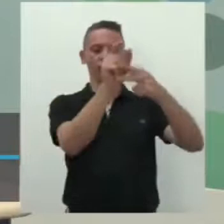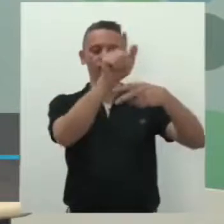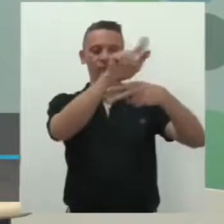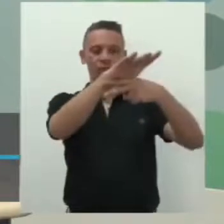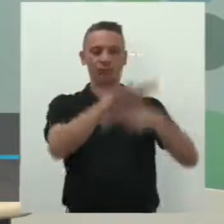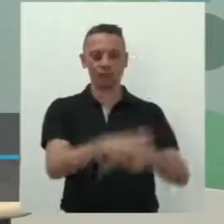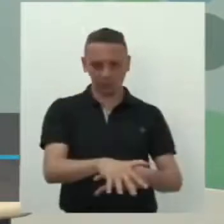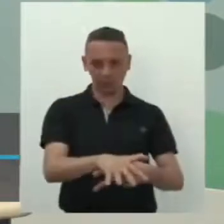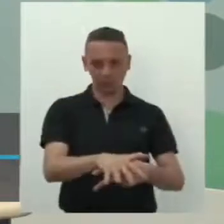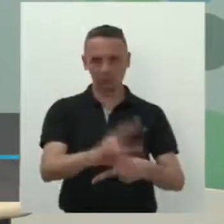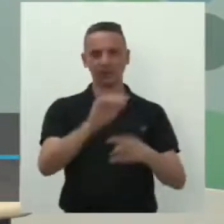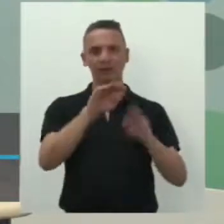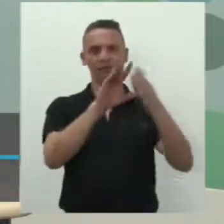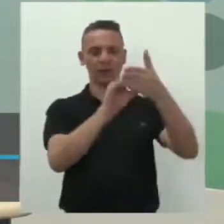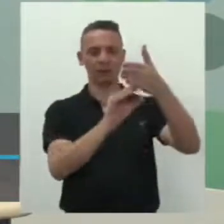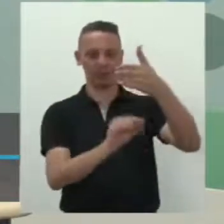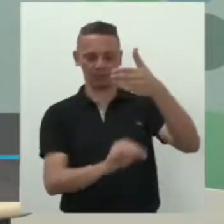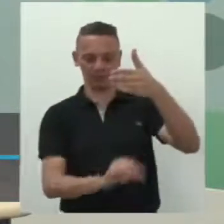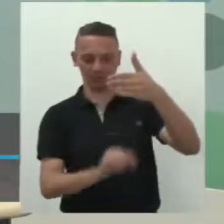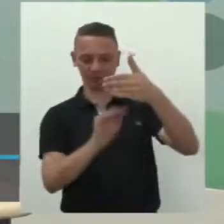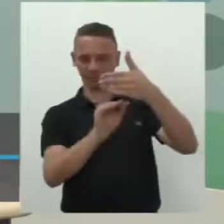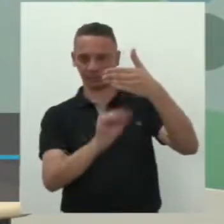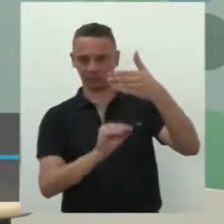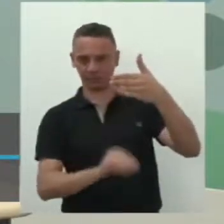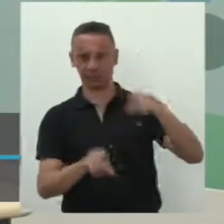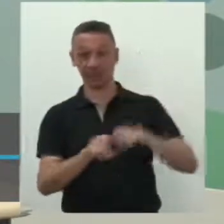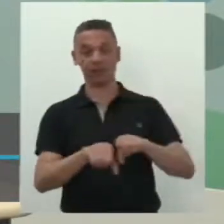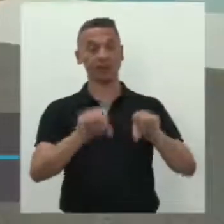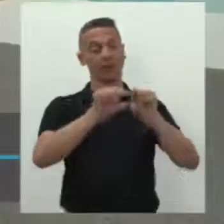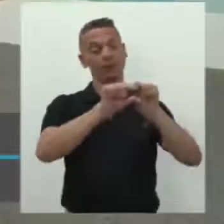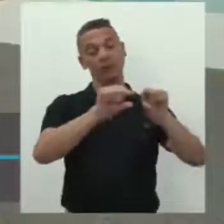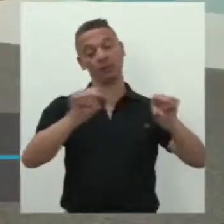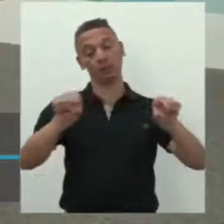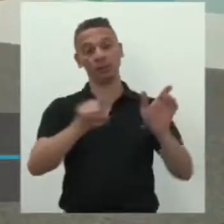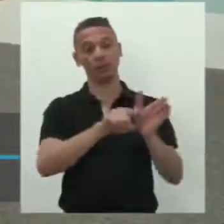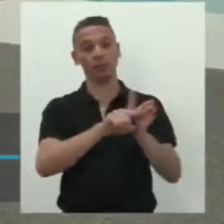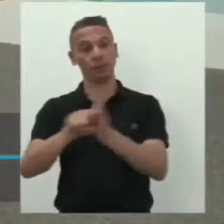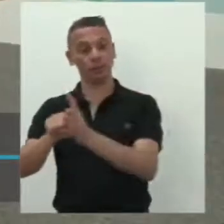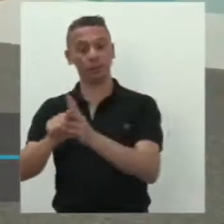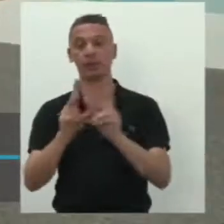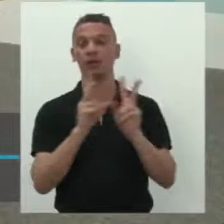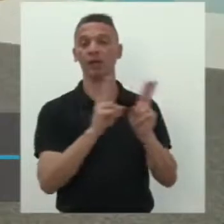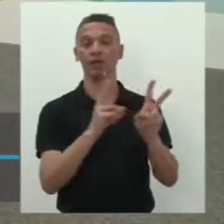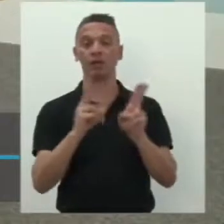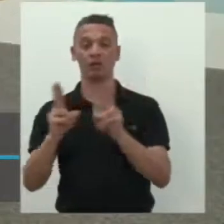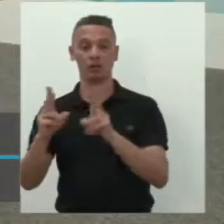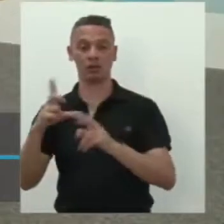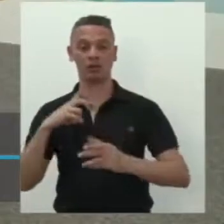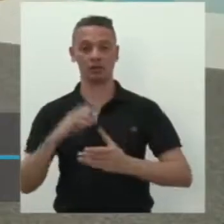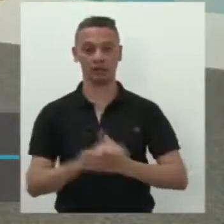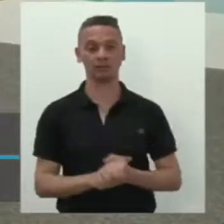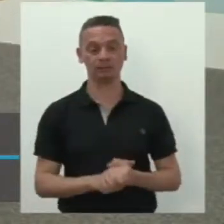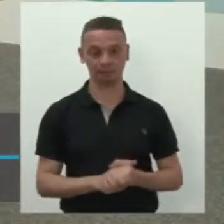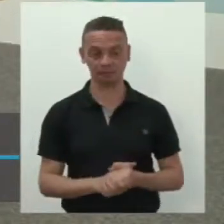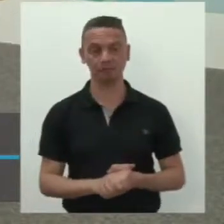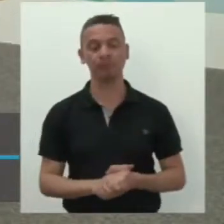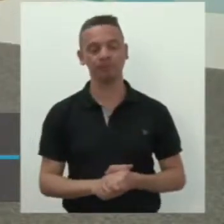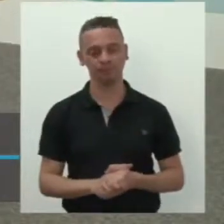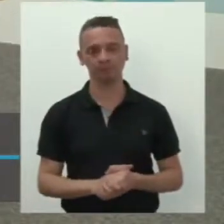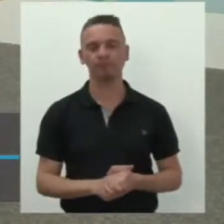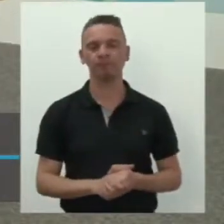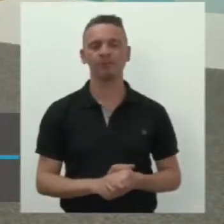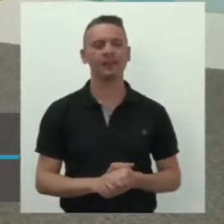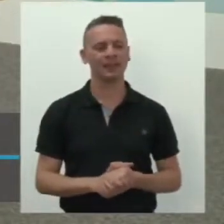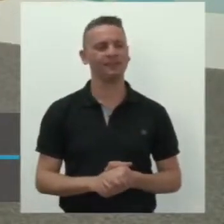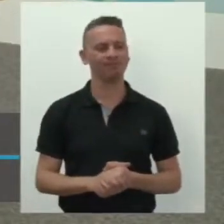que é uma sequência e também a mesma coisa na linha. Exatamente. Então é isso. Lembrando que para arrastar, o Excel ele é muito